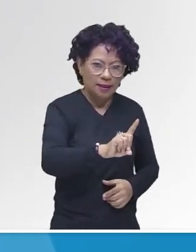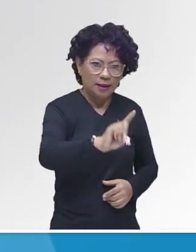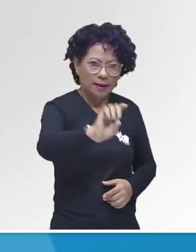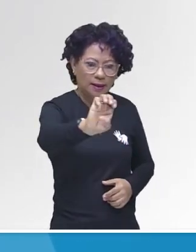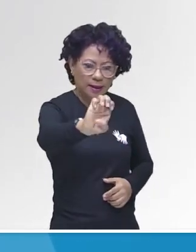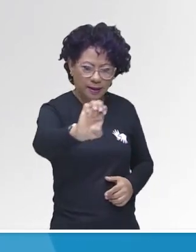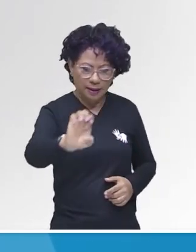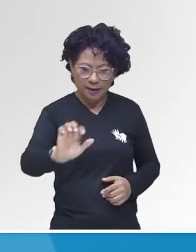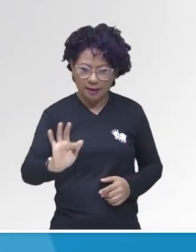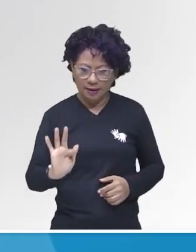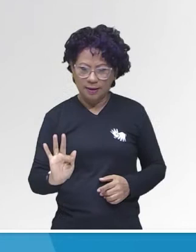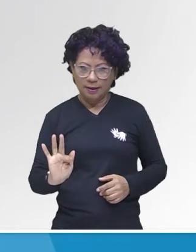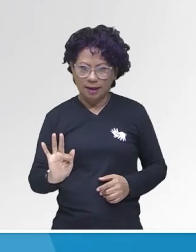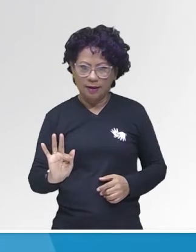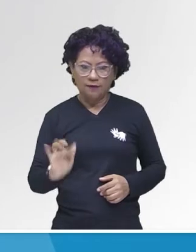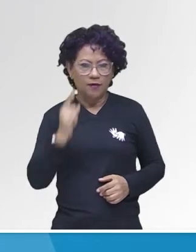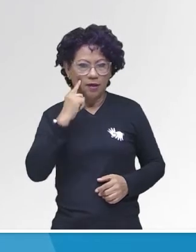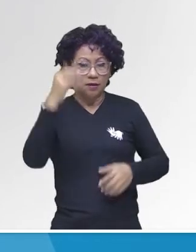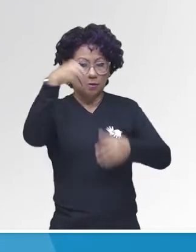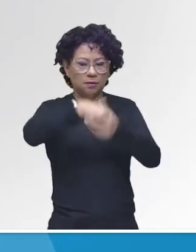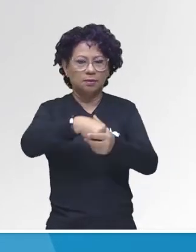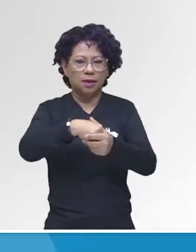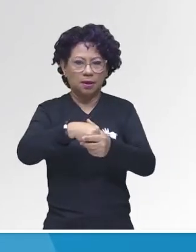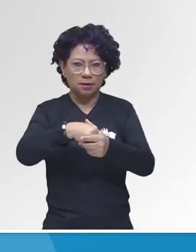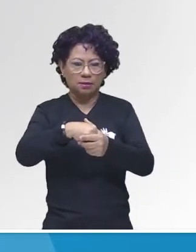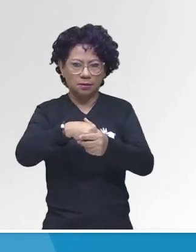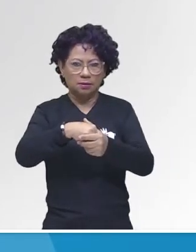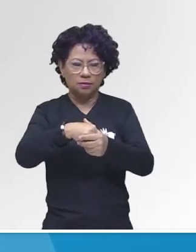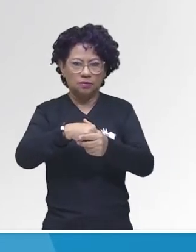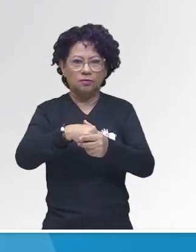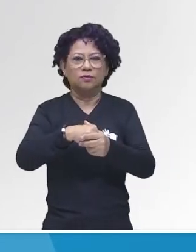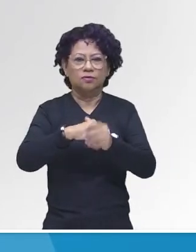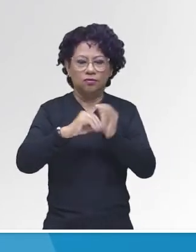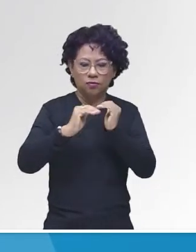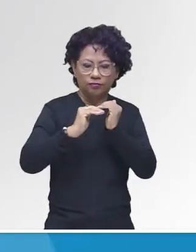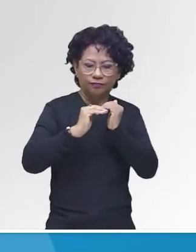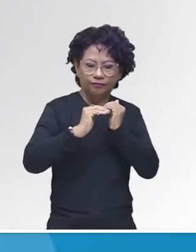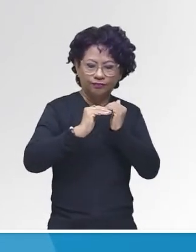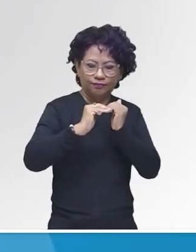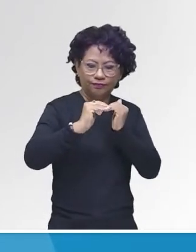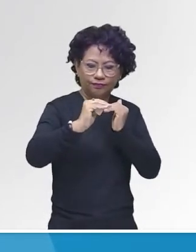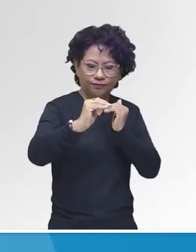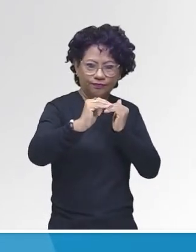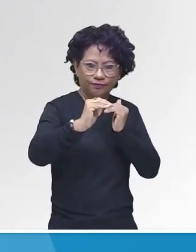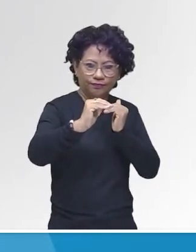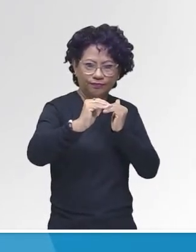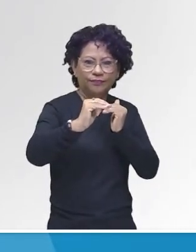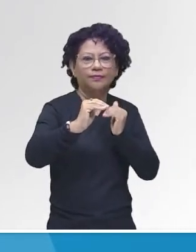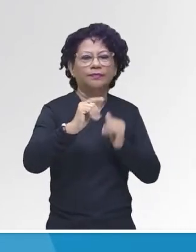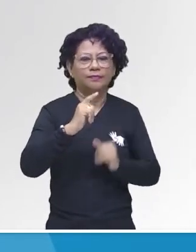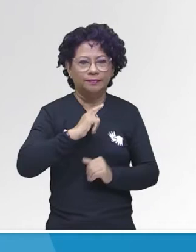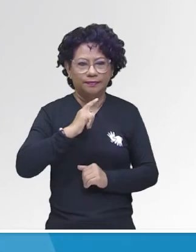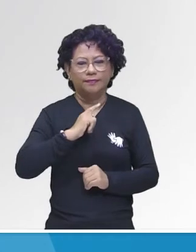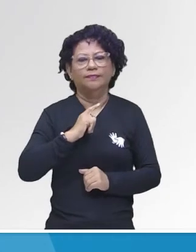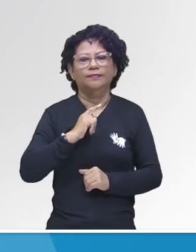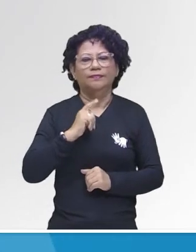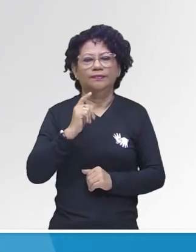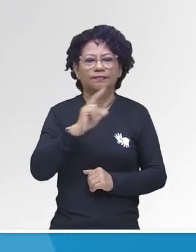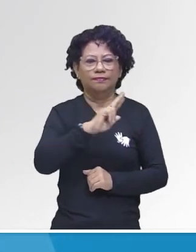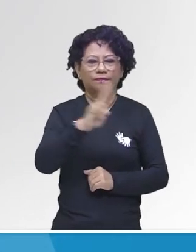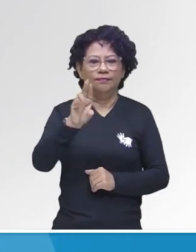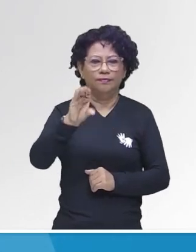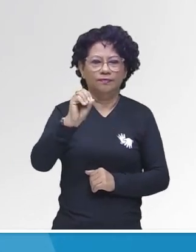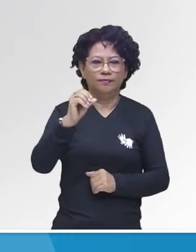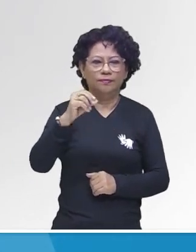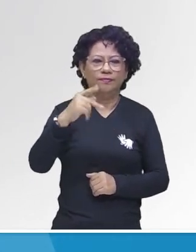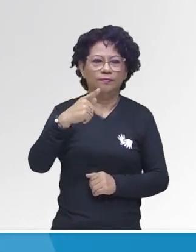plano, tá? Estão pertencendo ao plano, então a gente pode chamar eles de pontos coplanares, beleza?